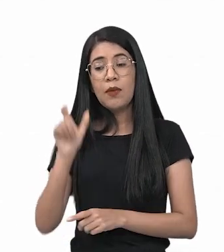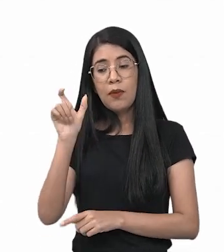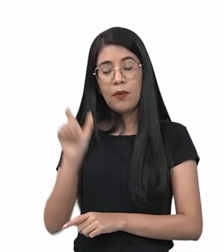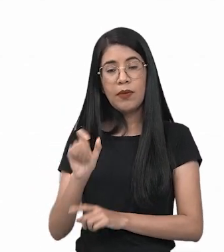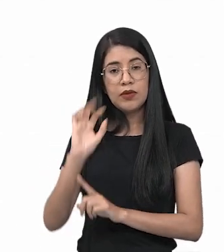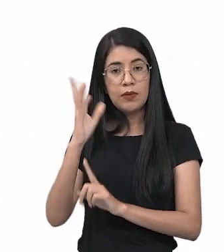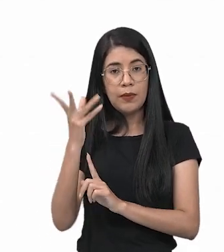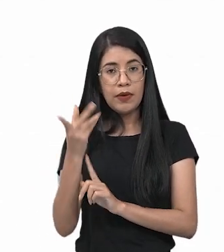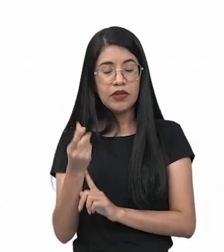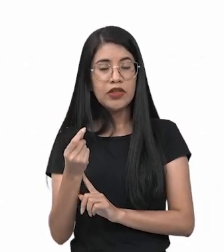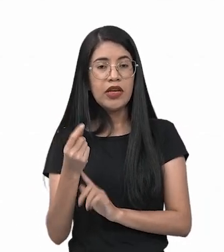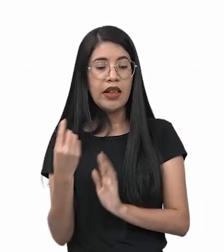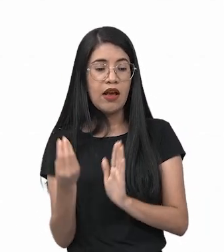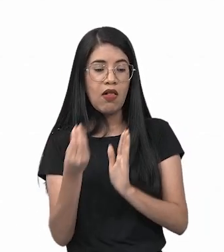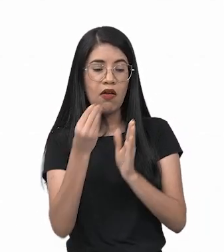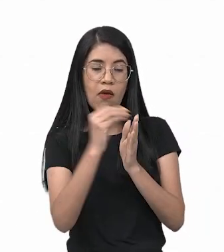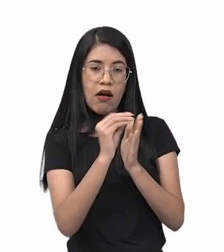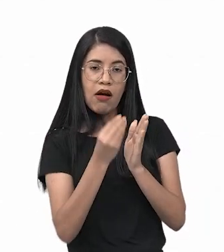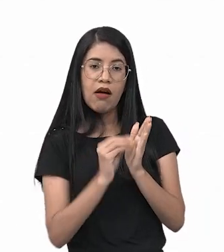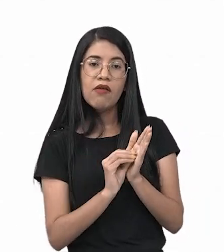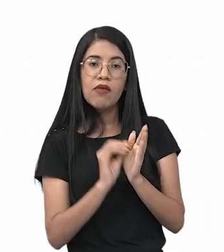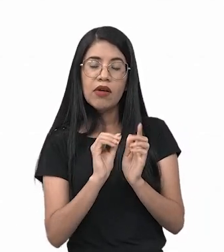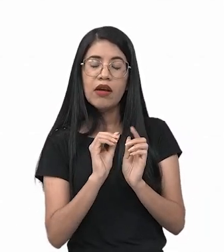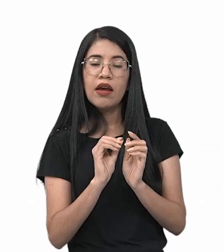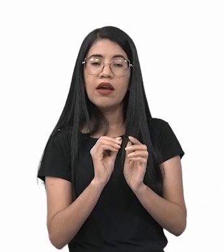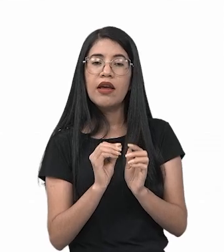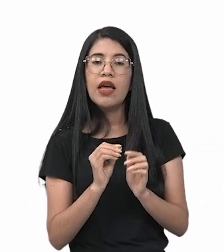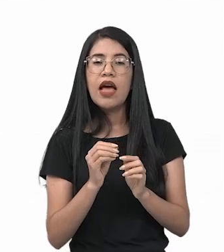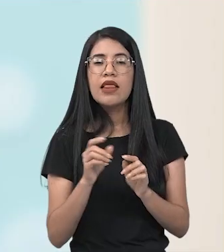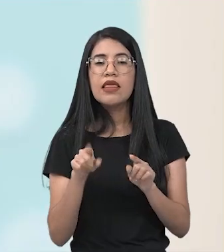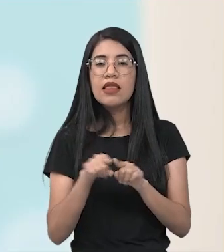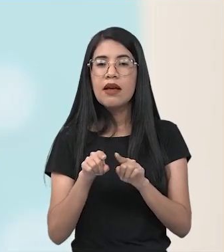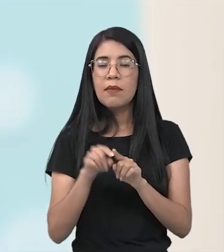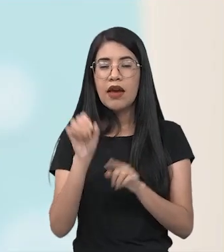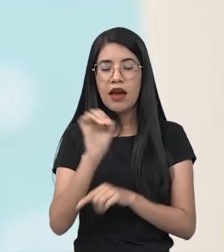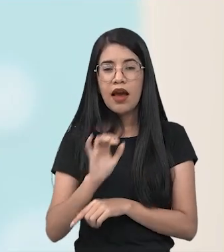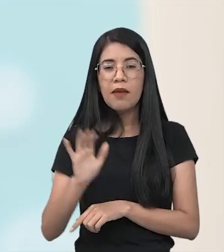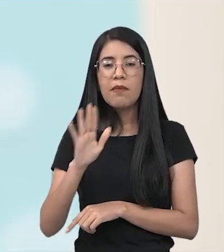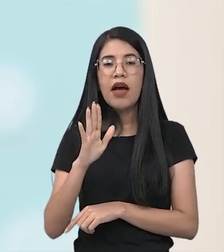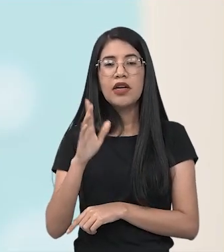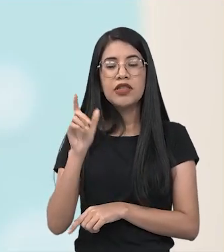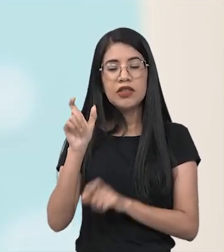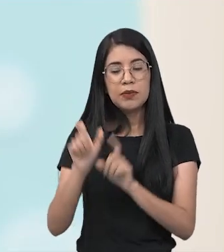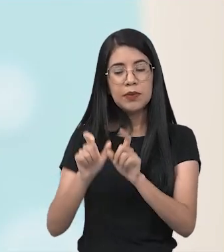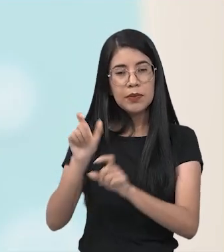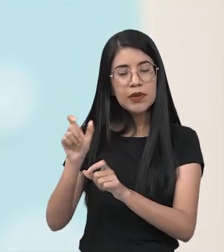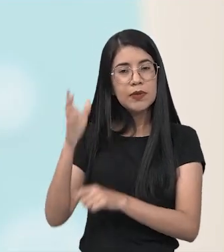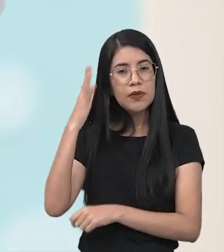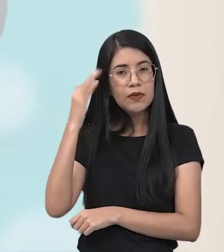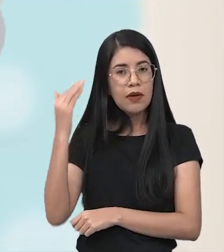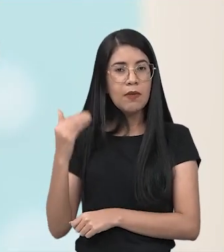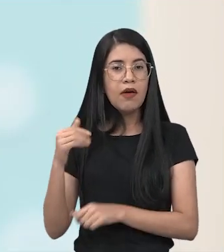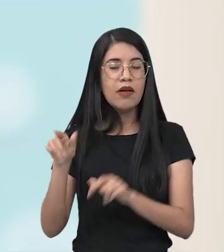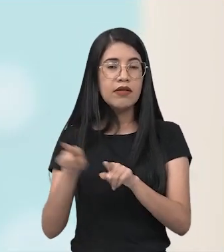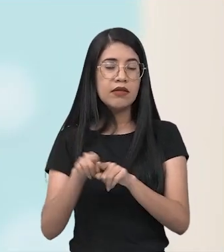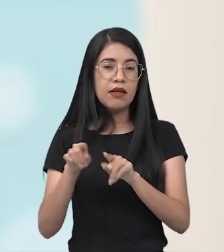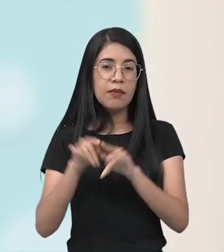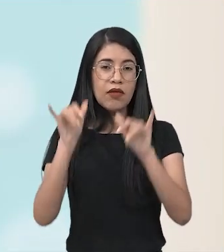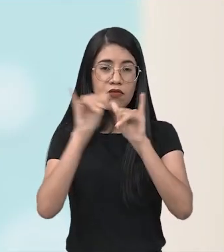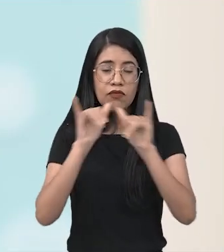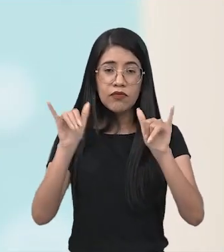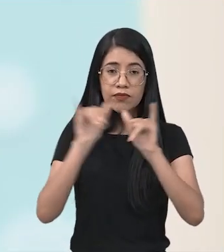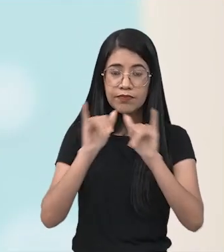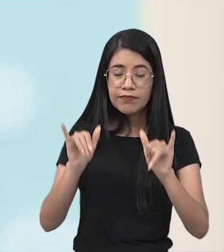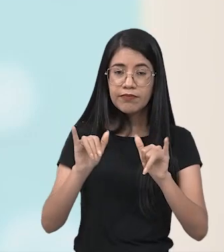esses elementos, né, essas celebridades que estavam em alta, as propagandas, porque